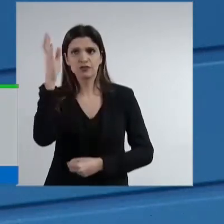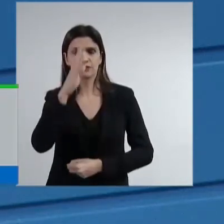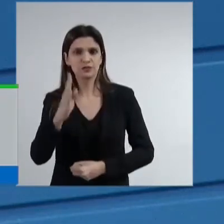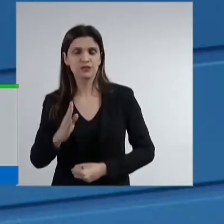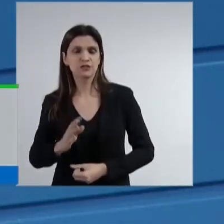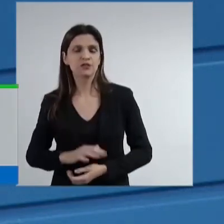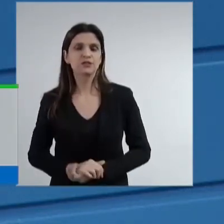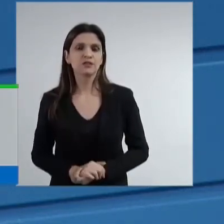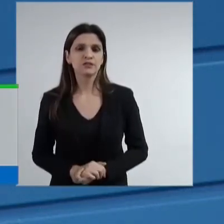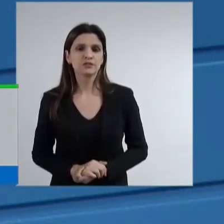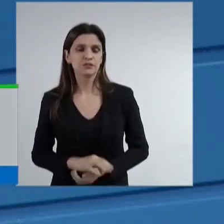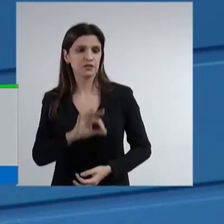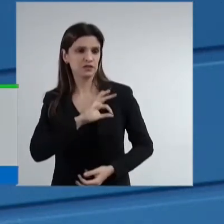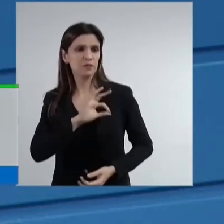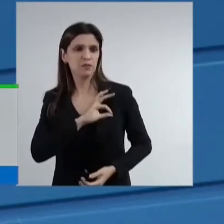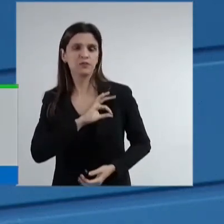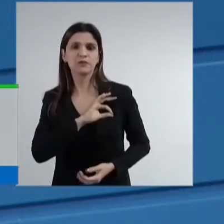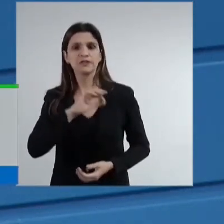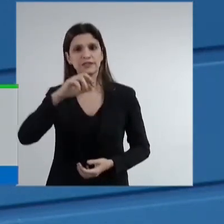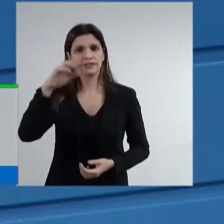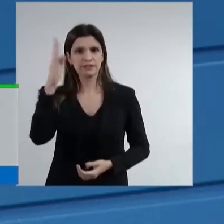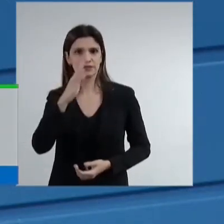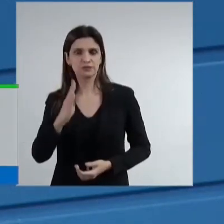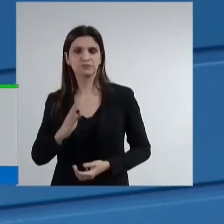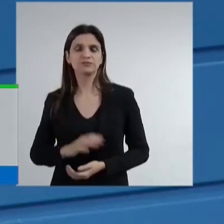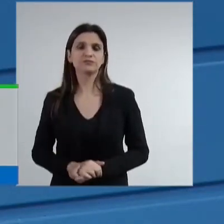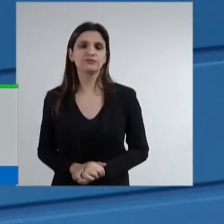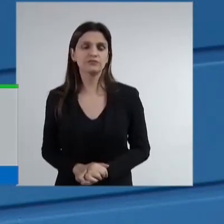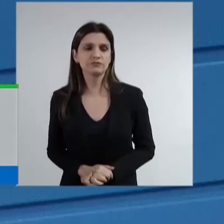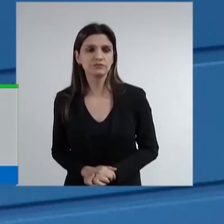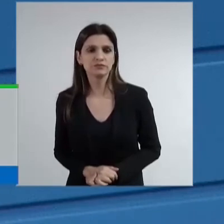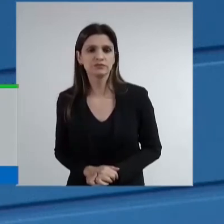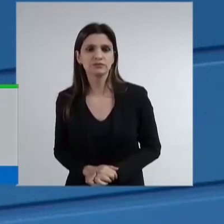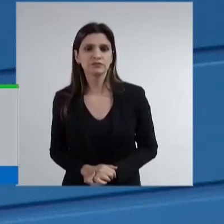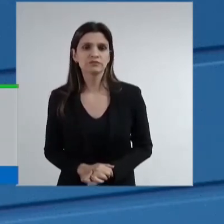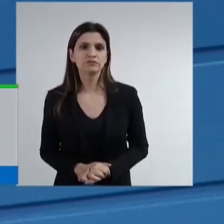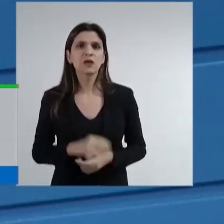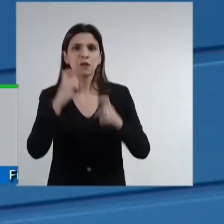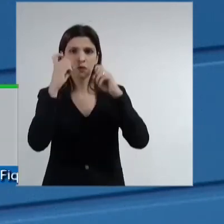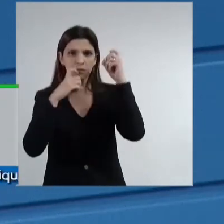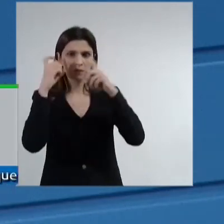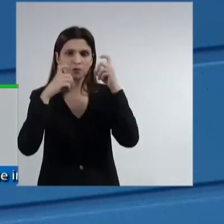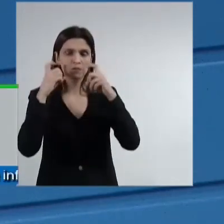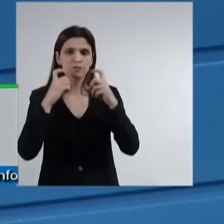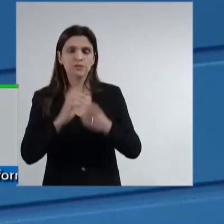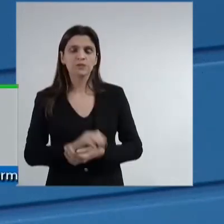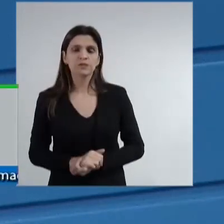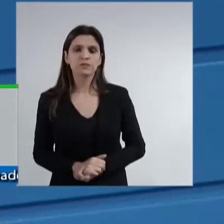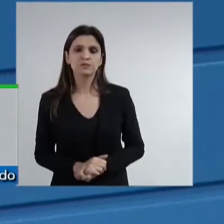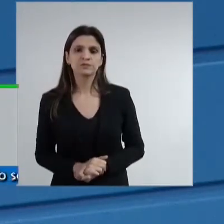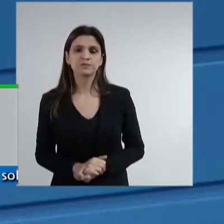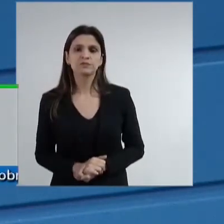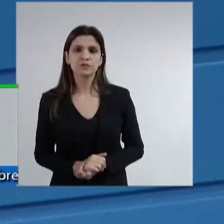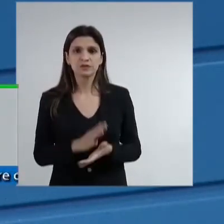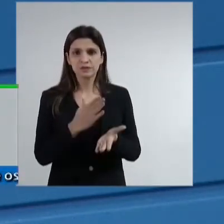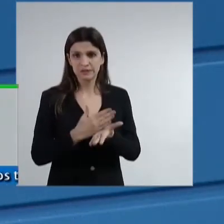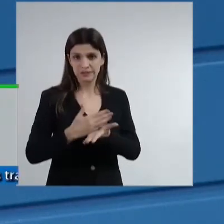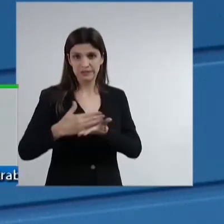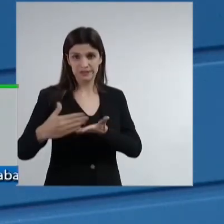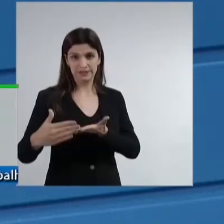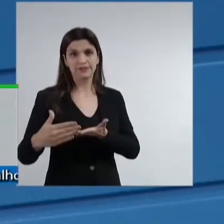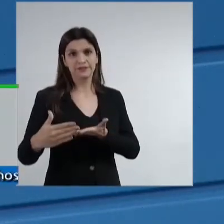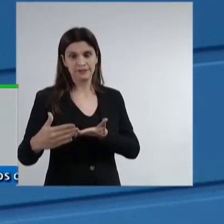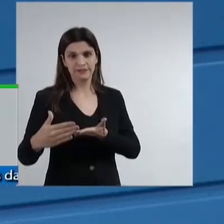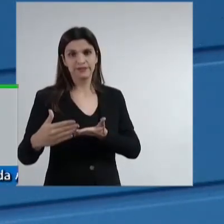recursos apareceram, deputado Barbosinha. E sabe o que é que eu fico mais preocupado? É que do jeito que eu estou vendo esse início de governo,